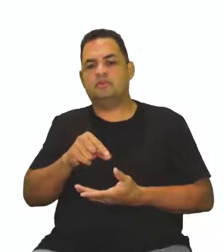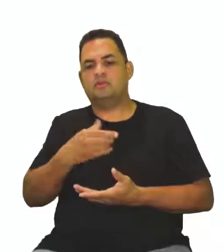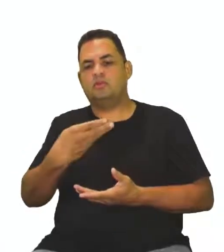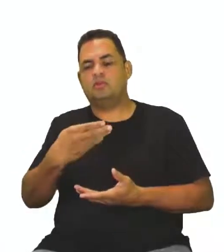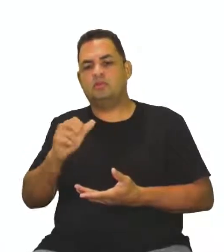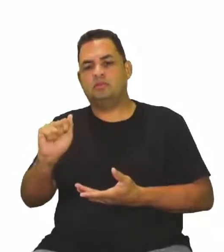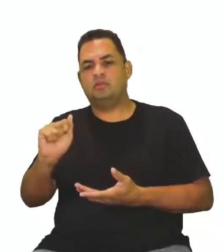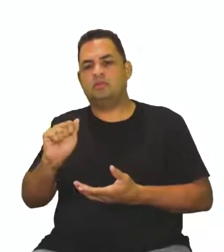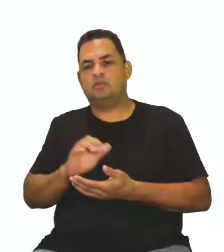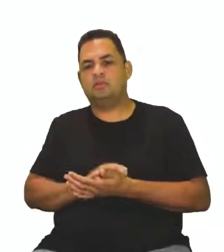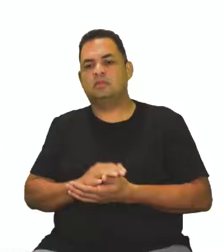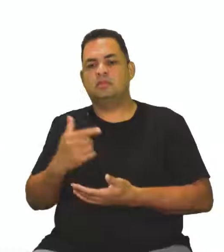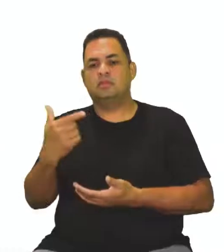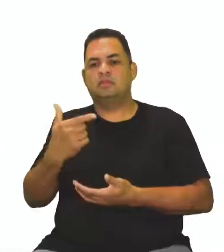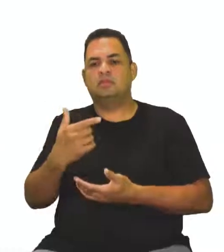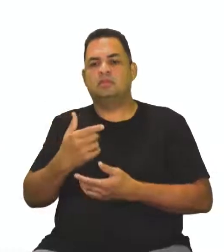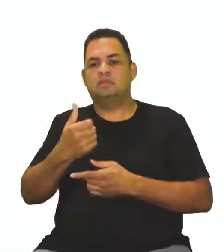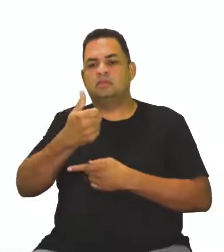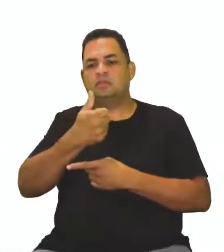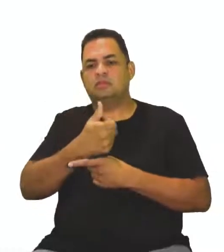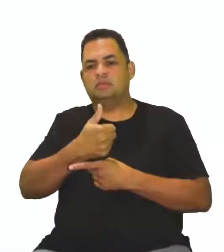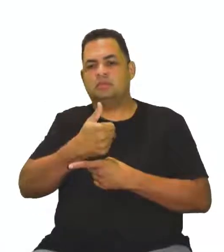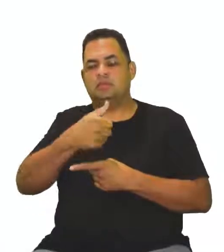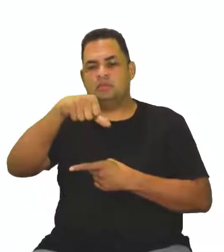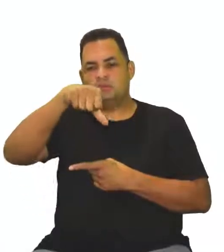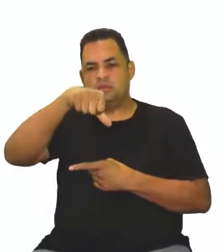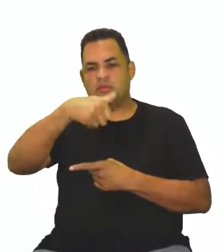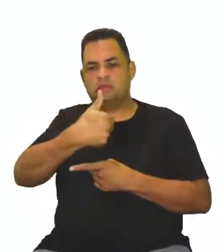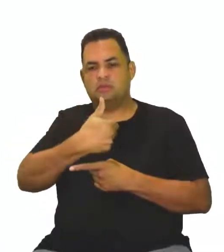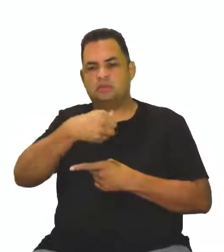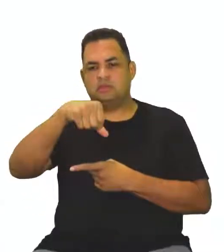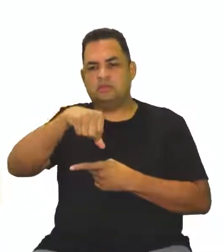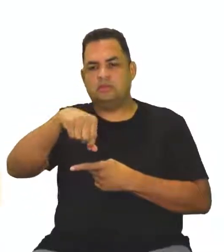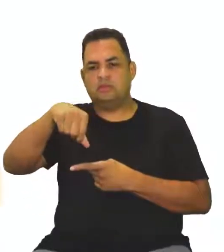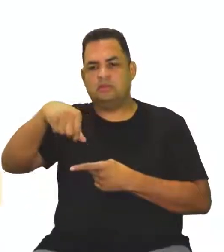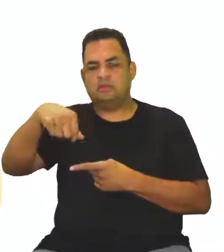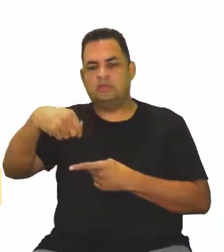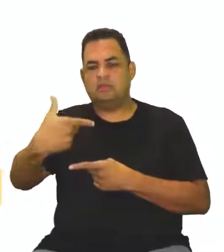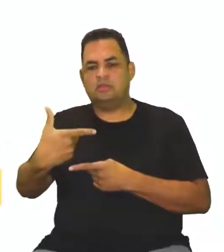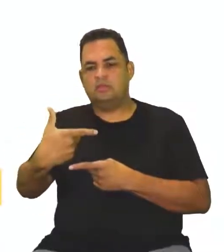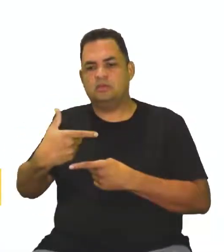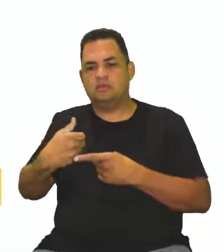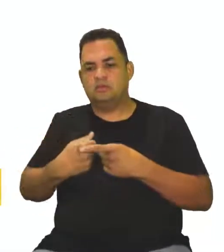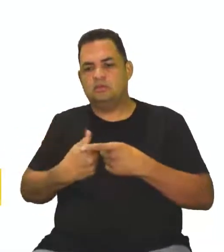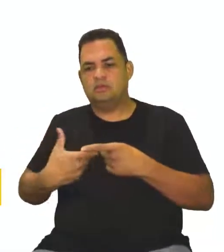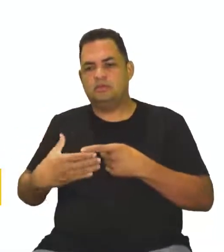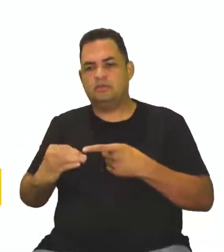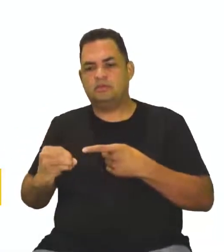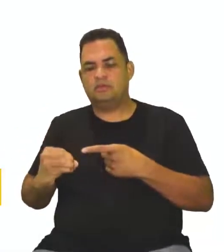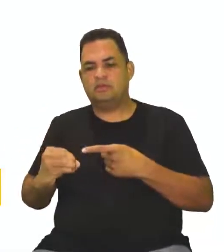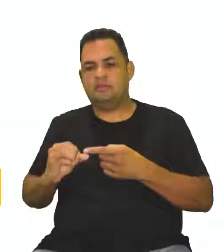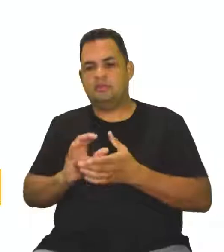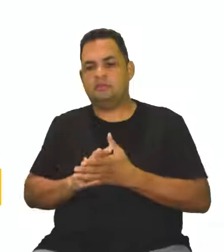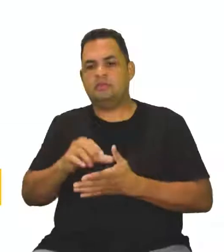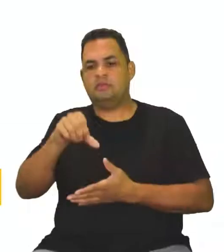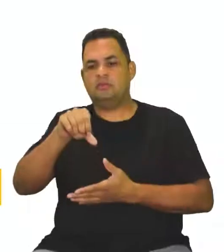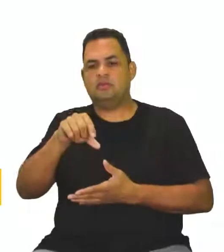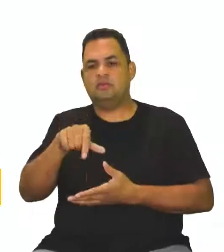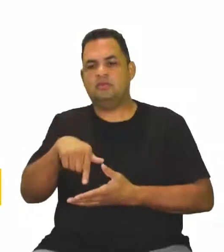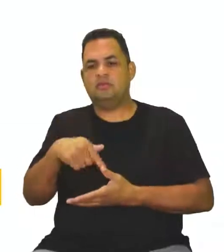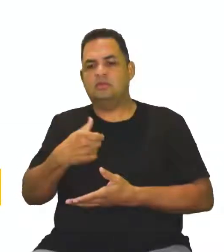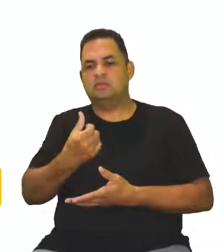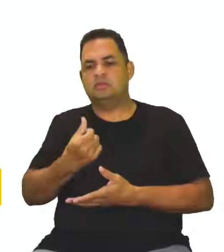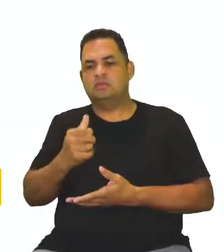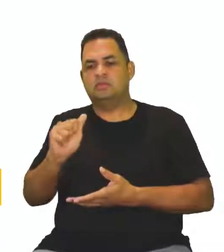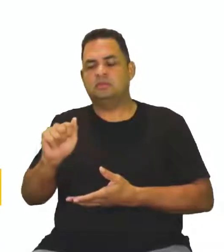vou dividir ali, ó, o 192 pelo 20 e vou ter quanto? 9,6